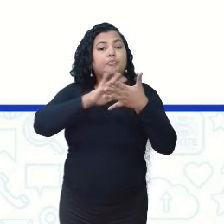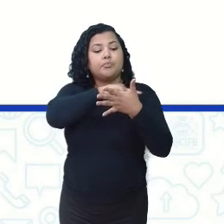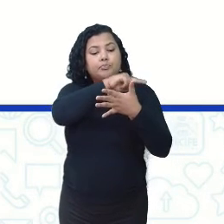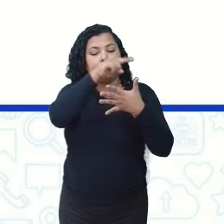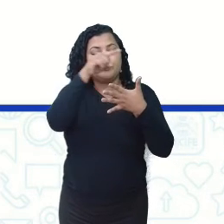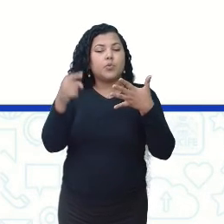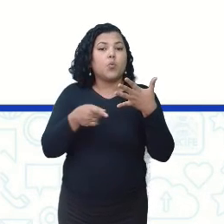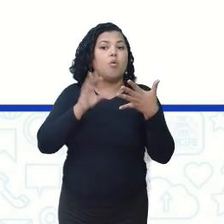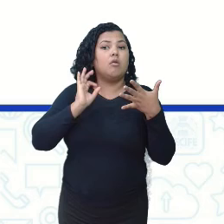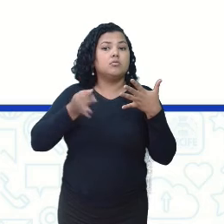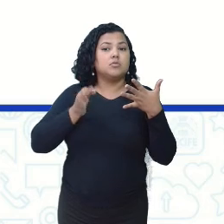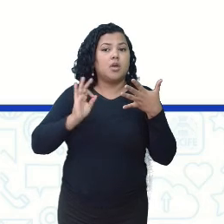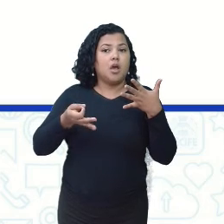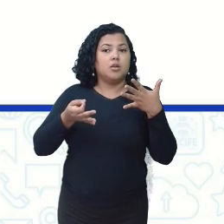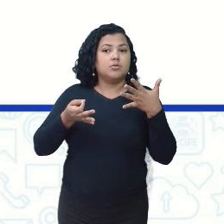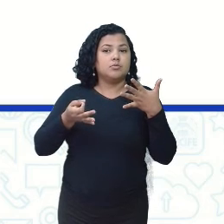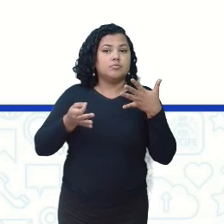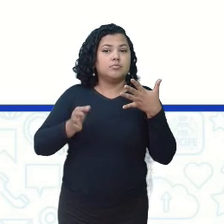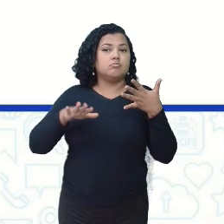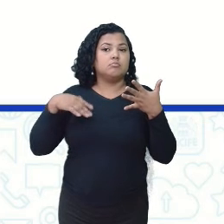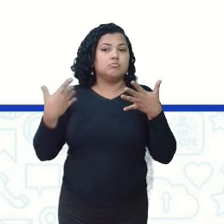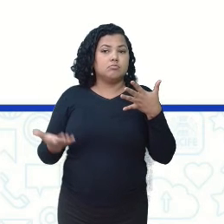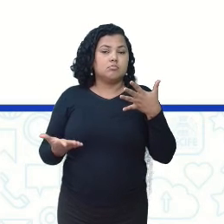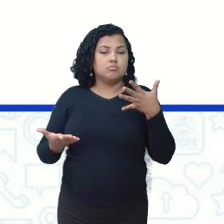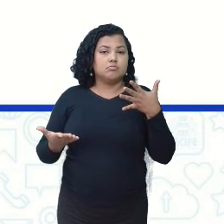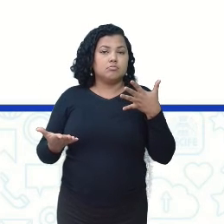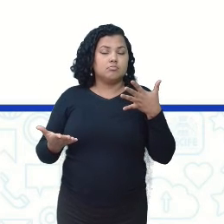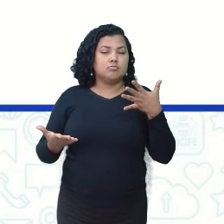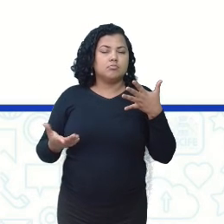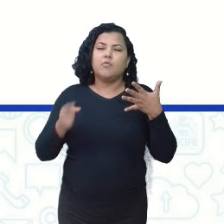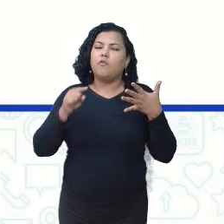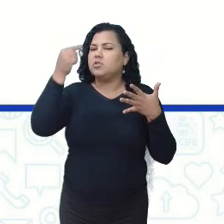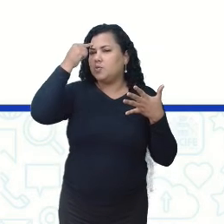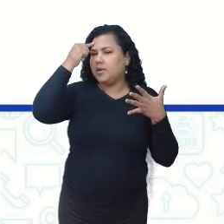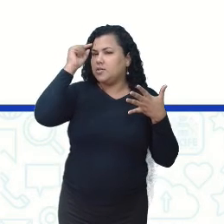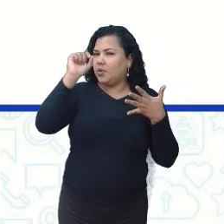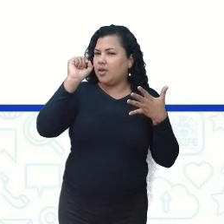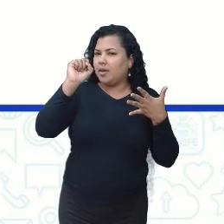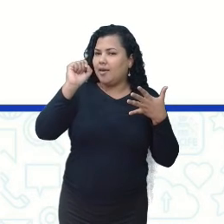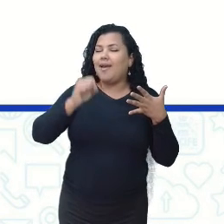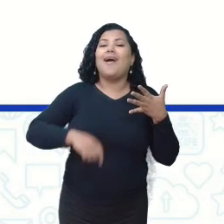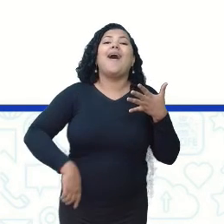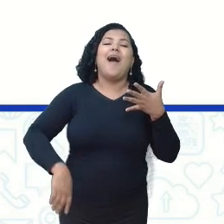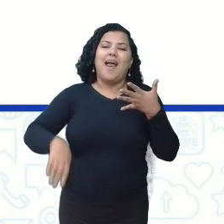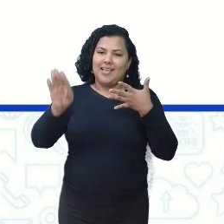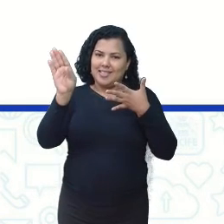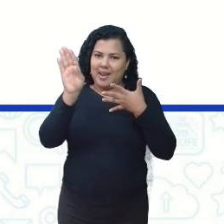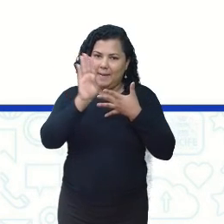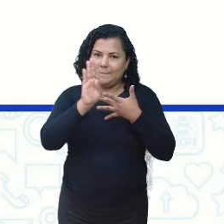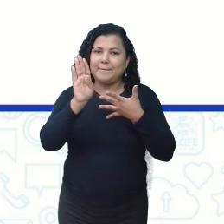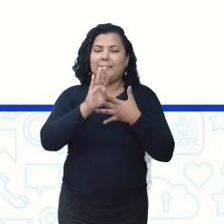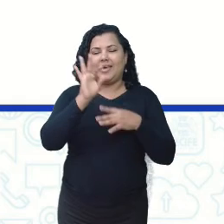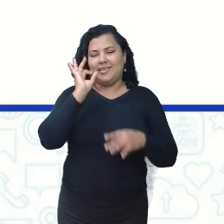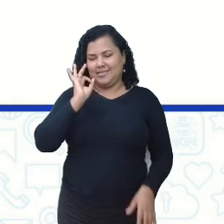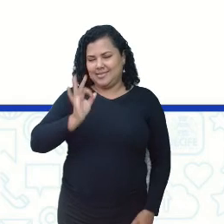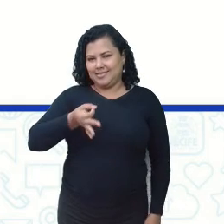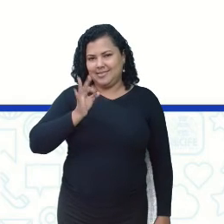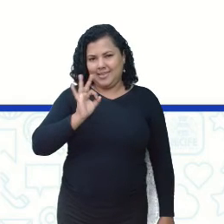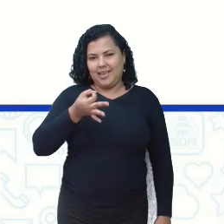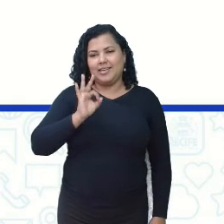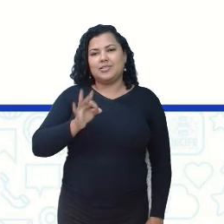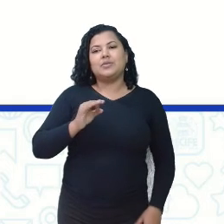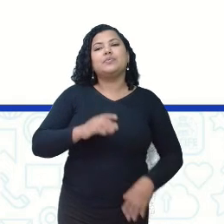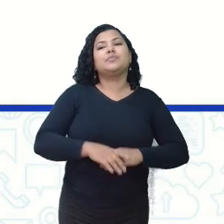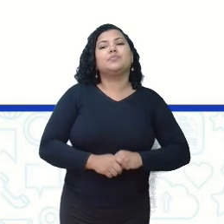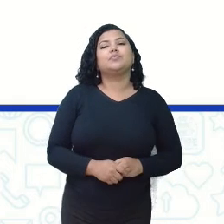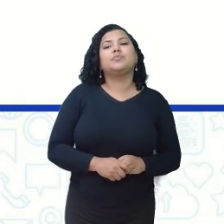vestíbulo feminino. O que será que vocês pensaram aí? Vamos ver? Então, ele é chamado de